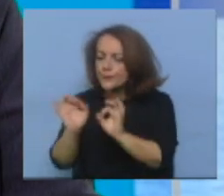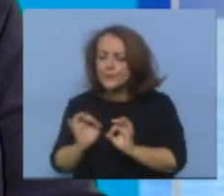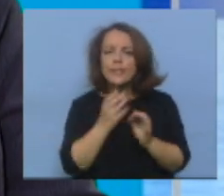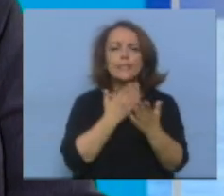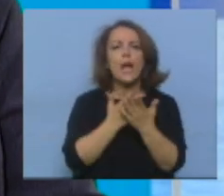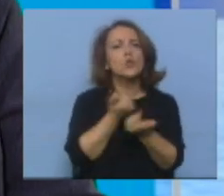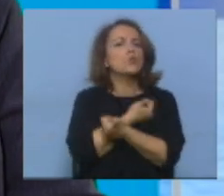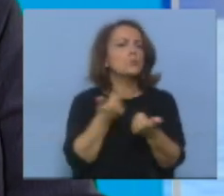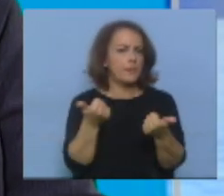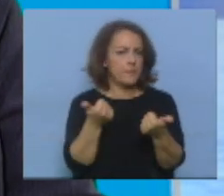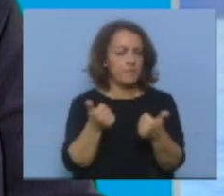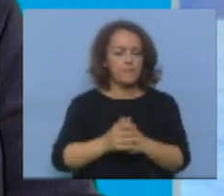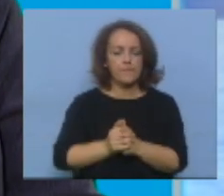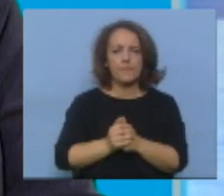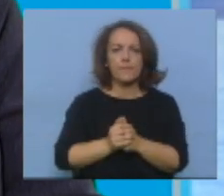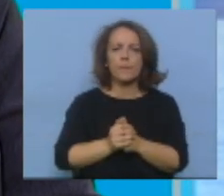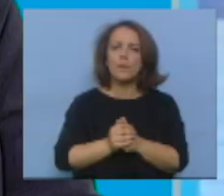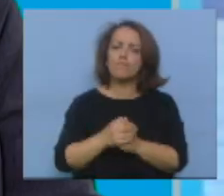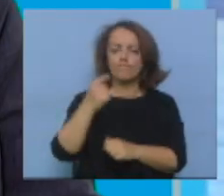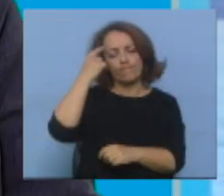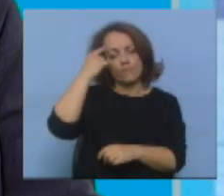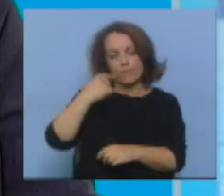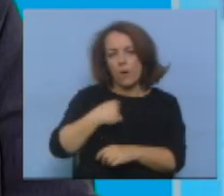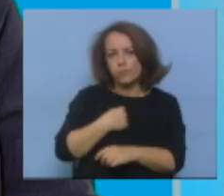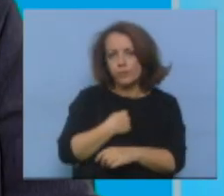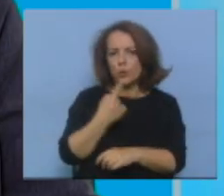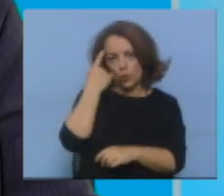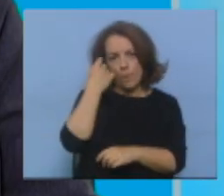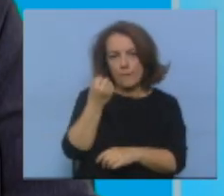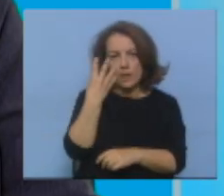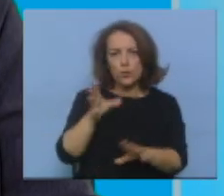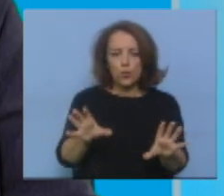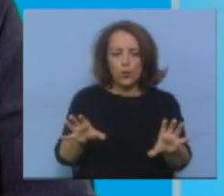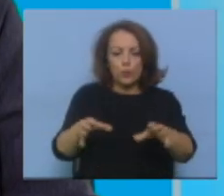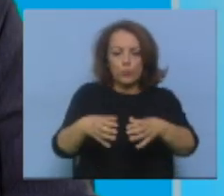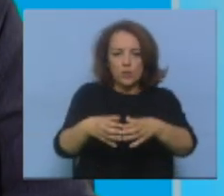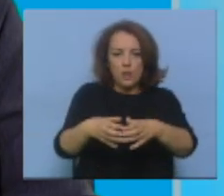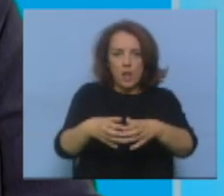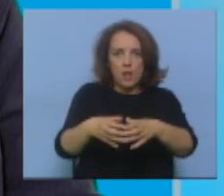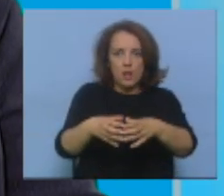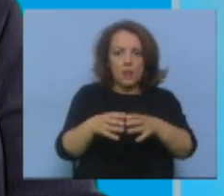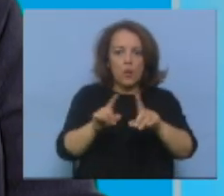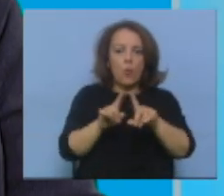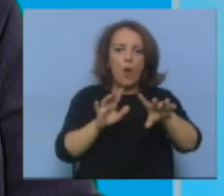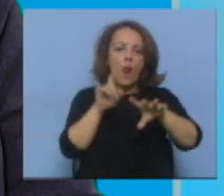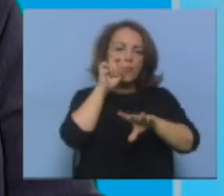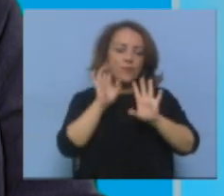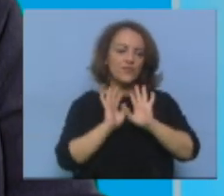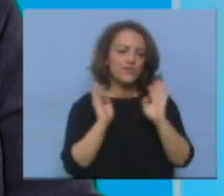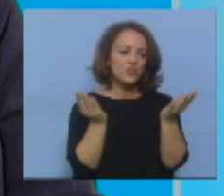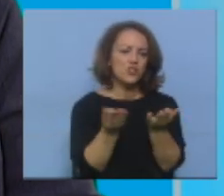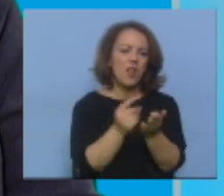bem. Compreendo que comunidades mais fechadas vivam com mais receio, não é? E eu